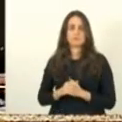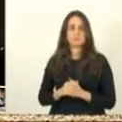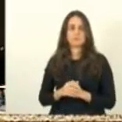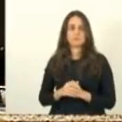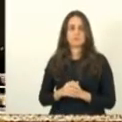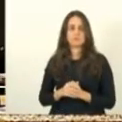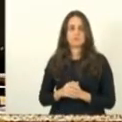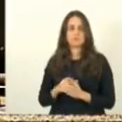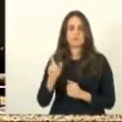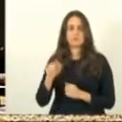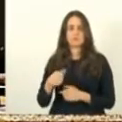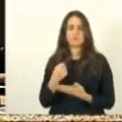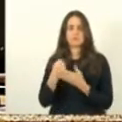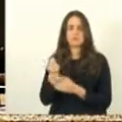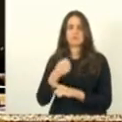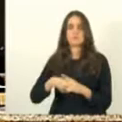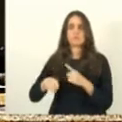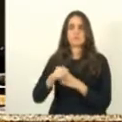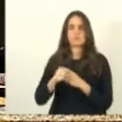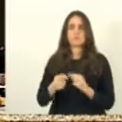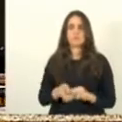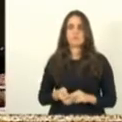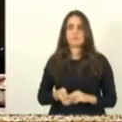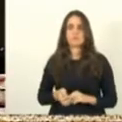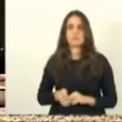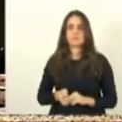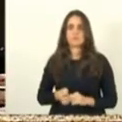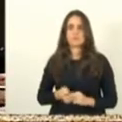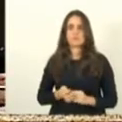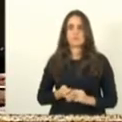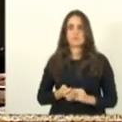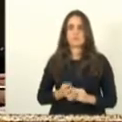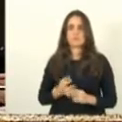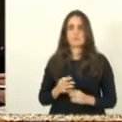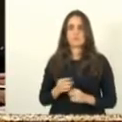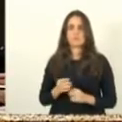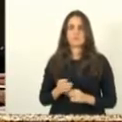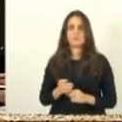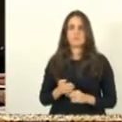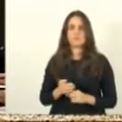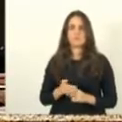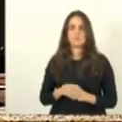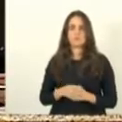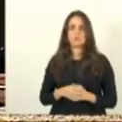É assistência. Só. Ok, já votou. Não consta.